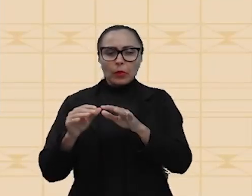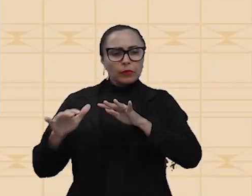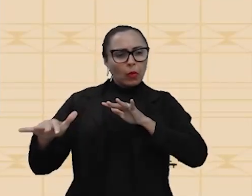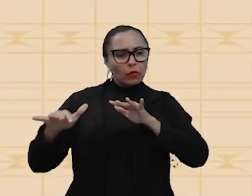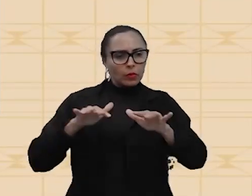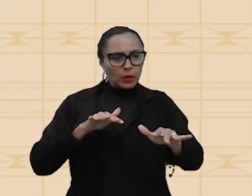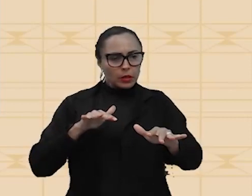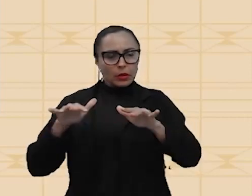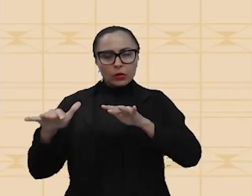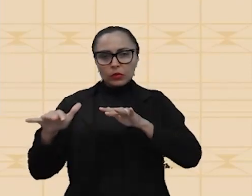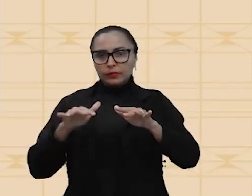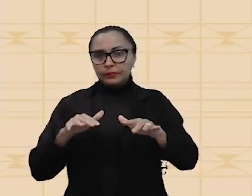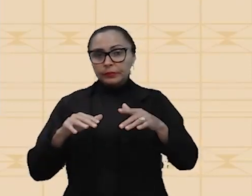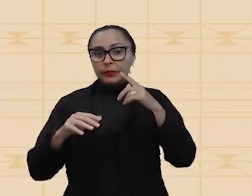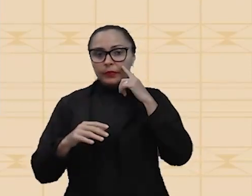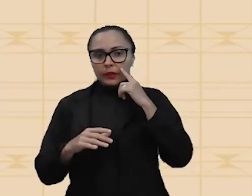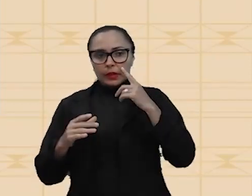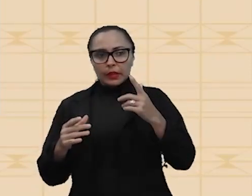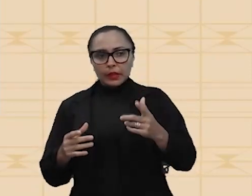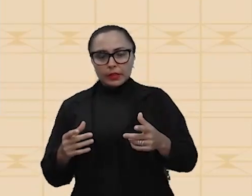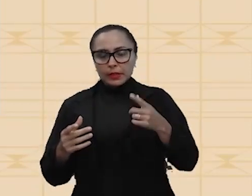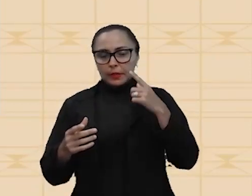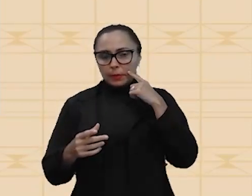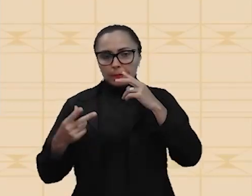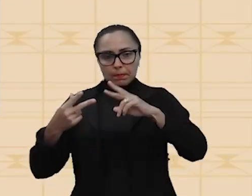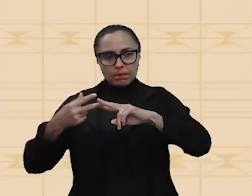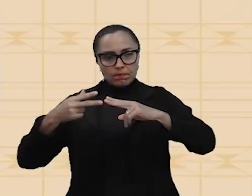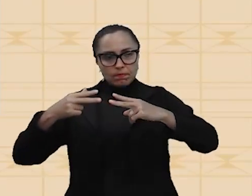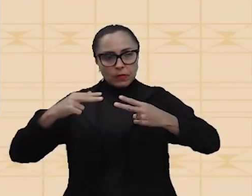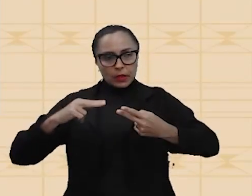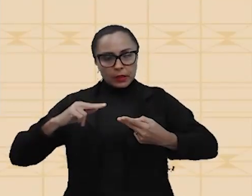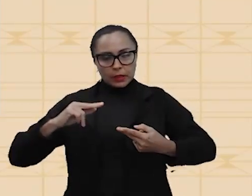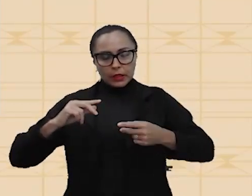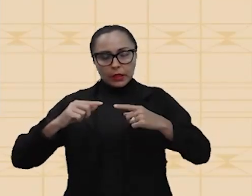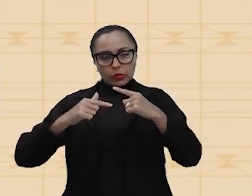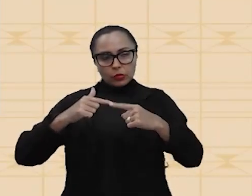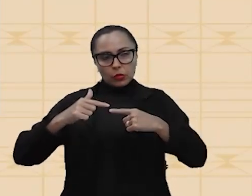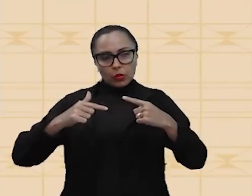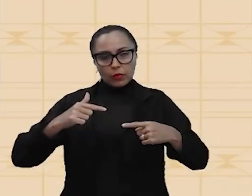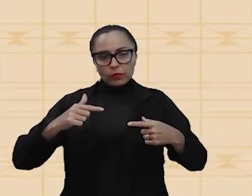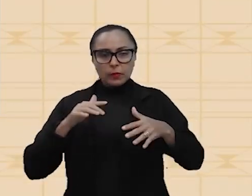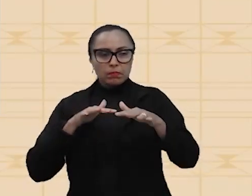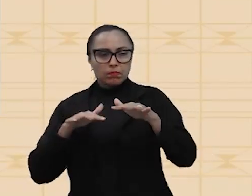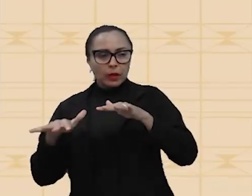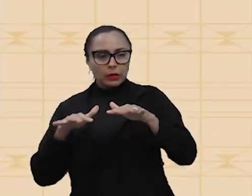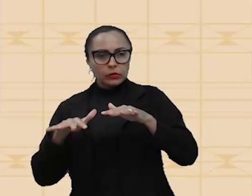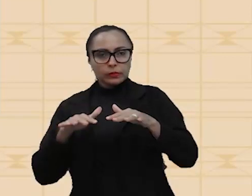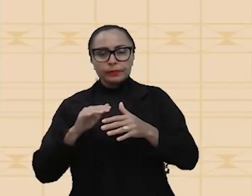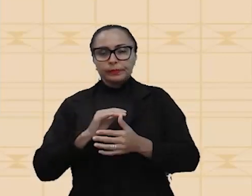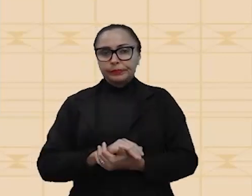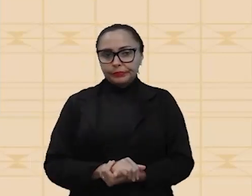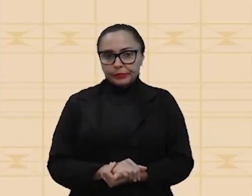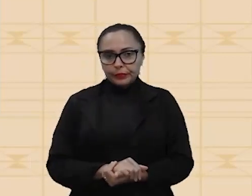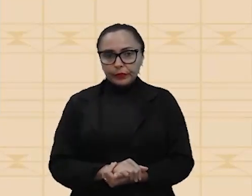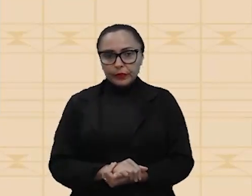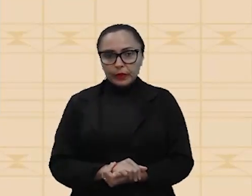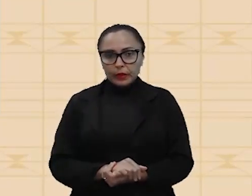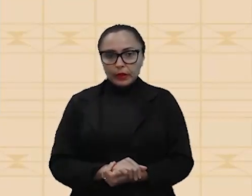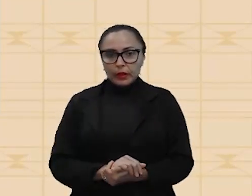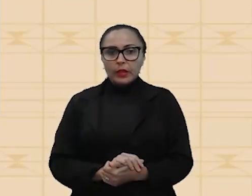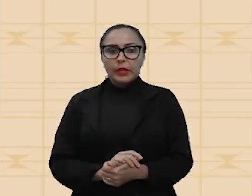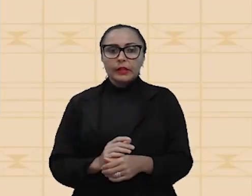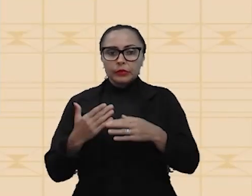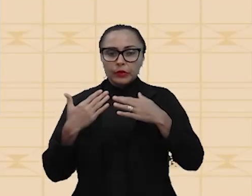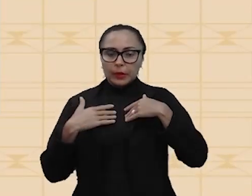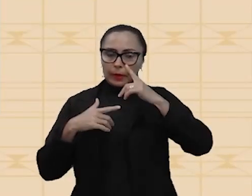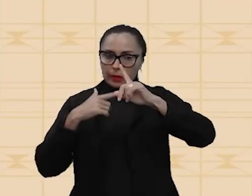esse fluxo magnético induz o movimento dos elétrons por esse fio condutor. Mas isso fica tranquilo que é uma cena dos próximos capítulos